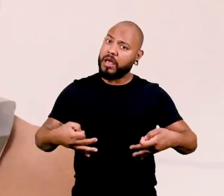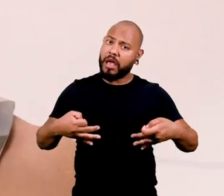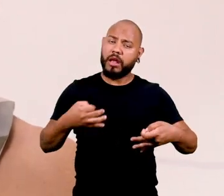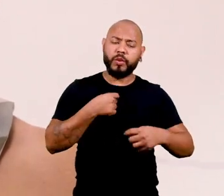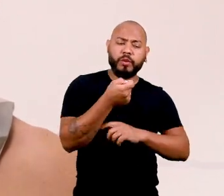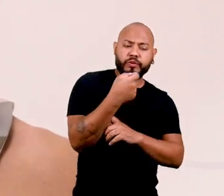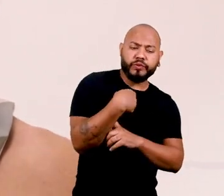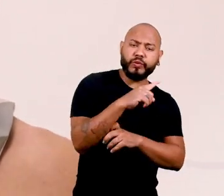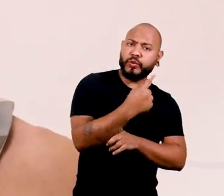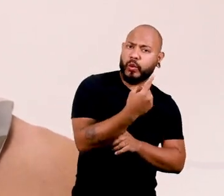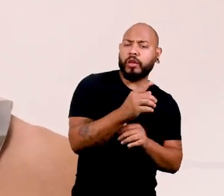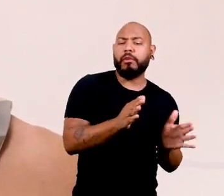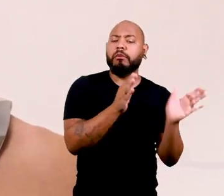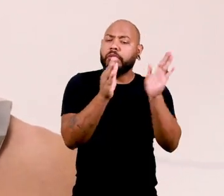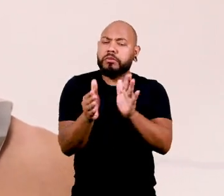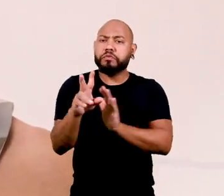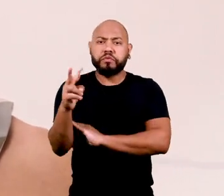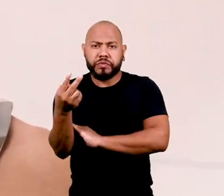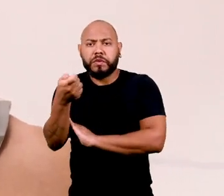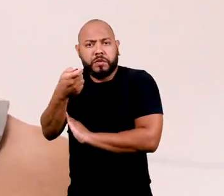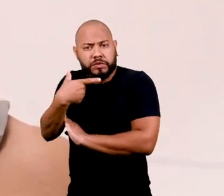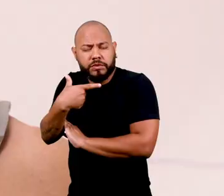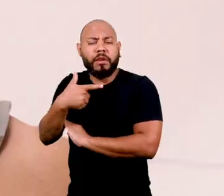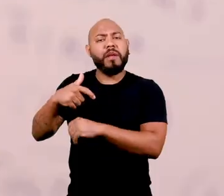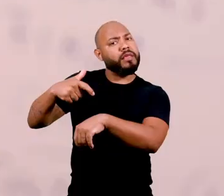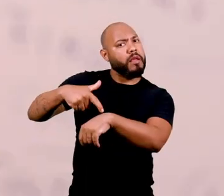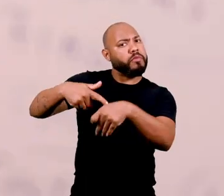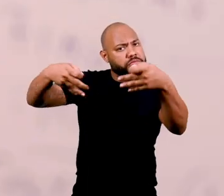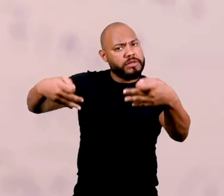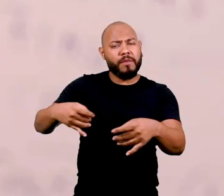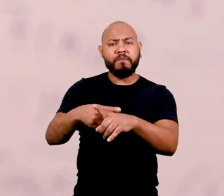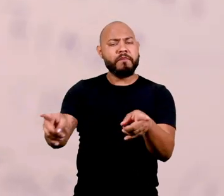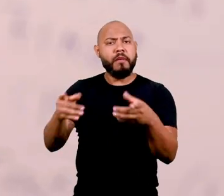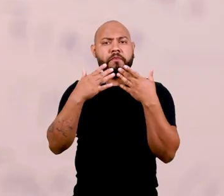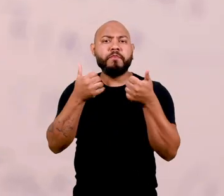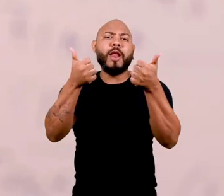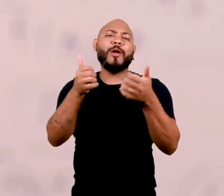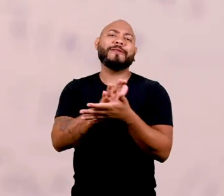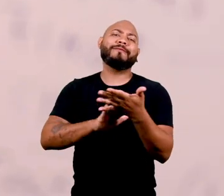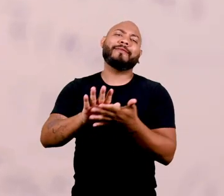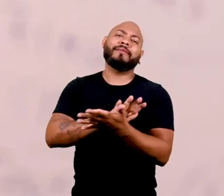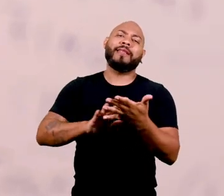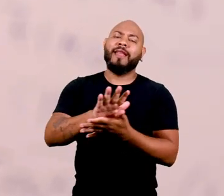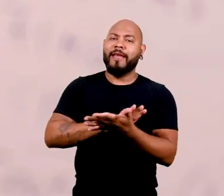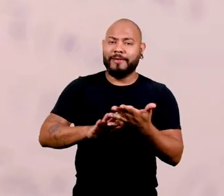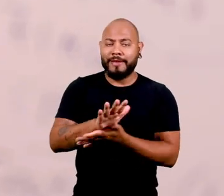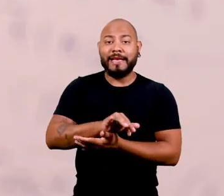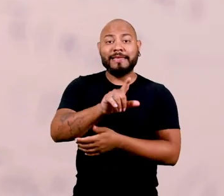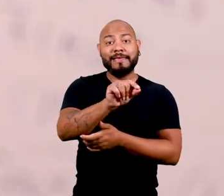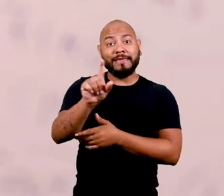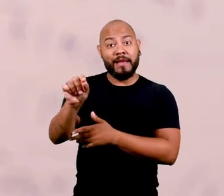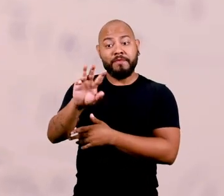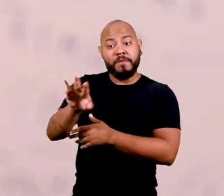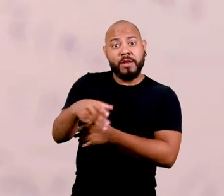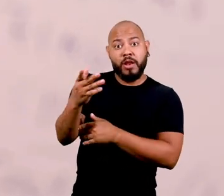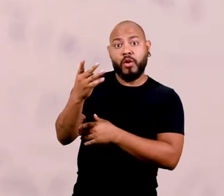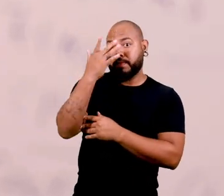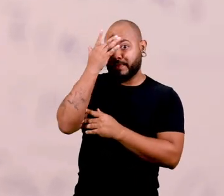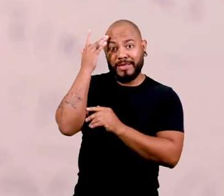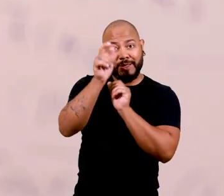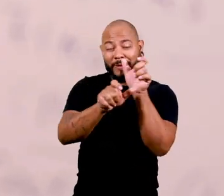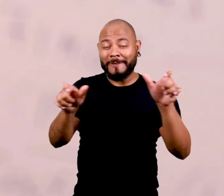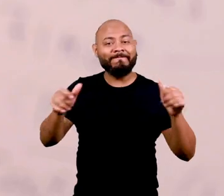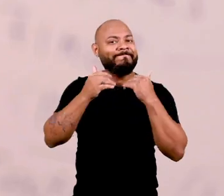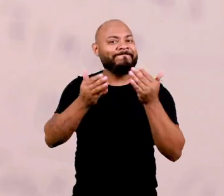doses adequadas e pelo tempo adequado, e que não melhoram. 100 milhões de pessoas não conseguem melhorar com